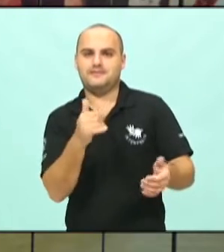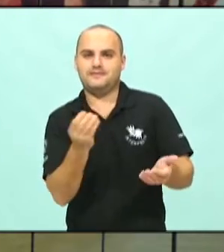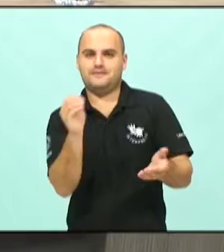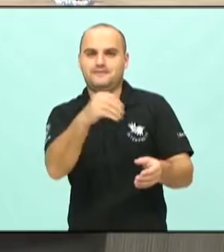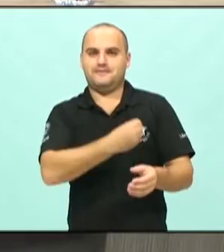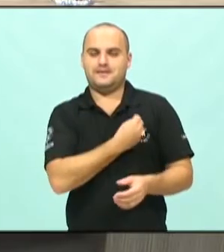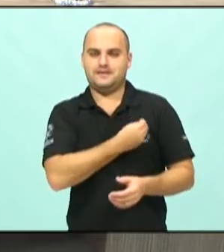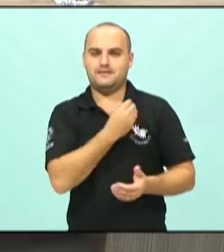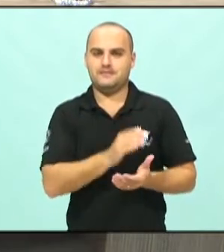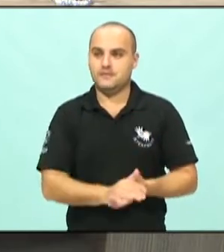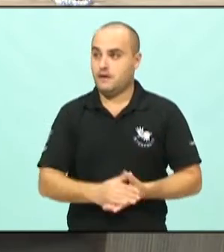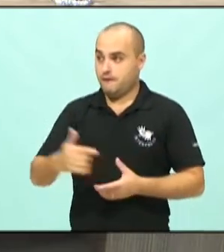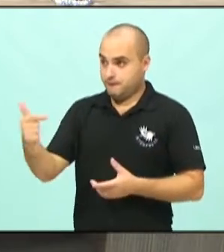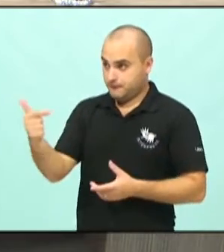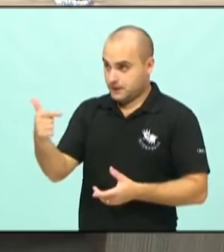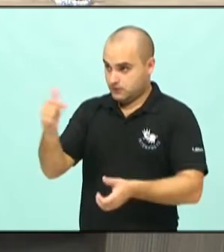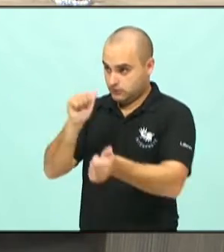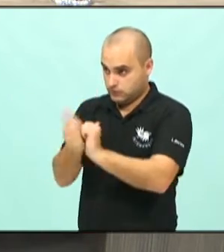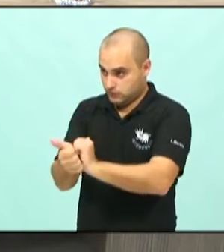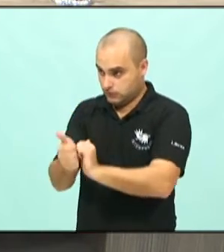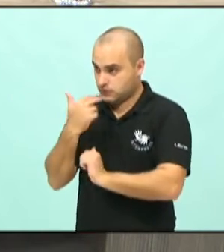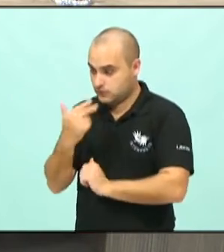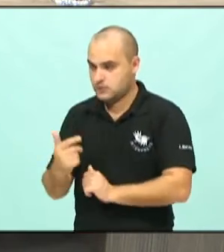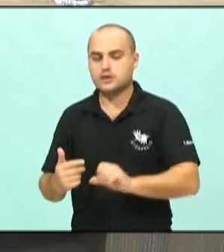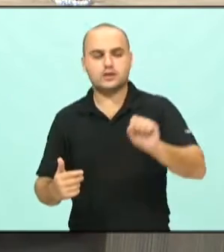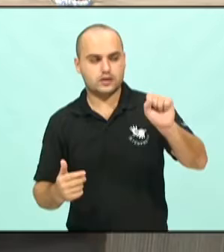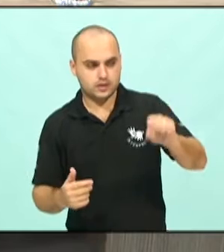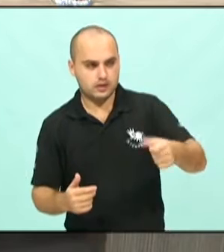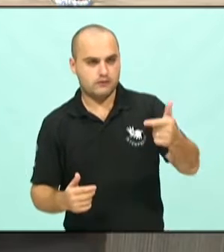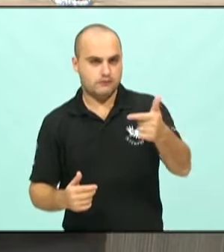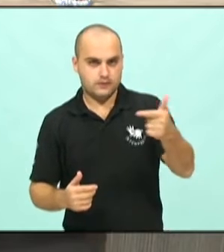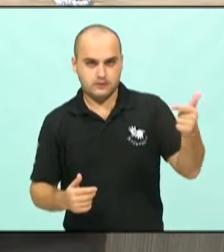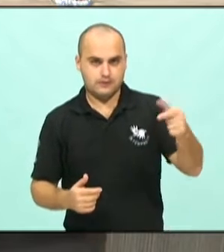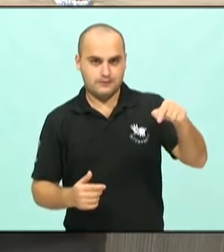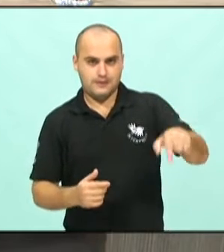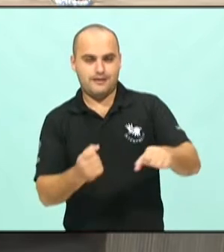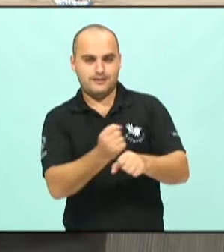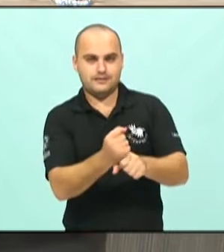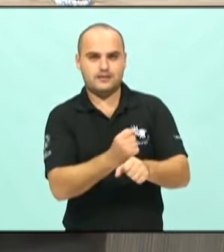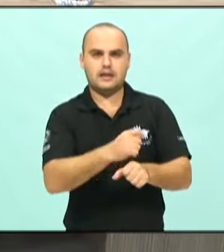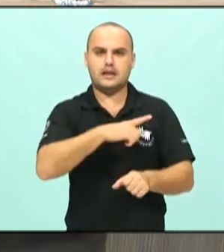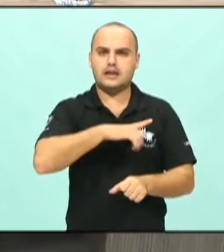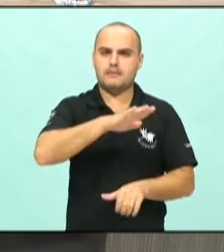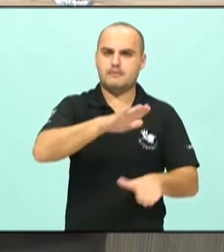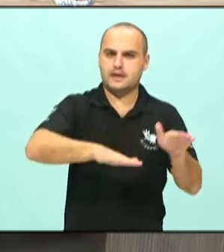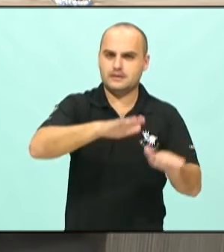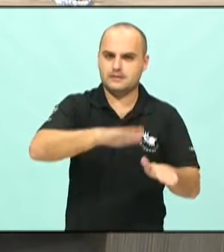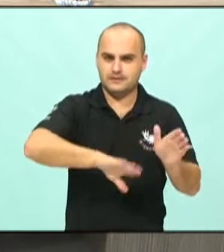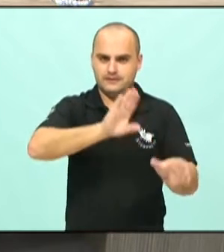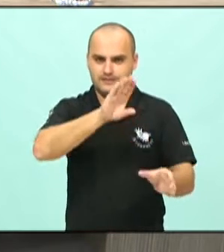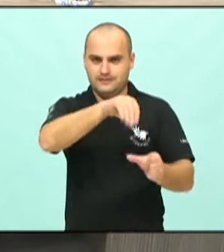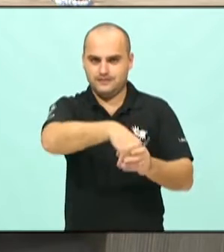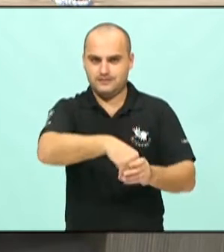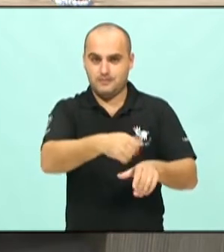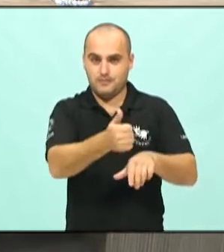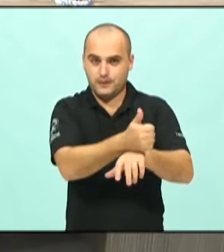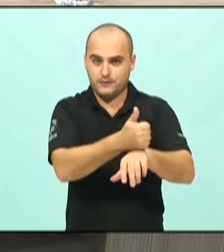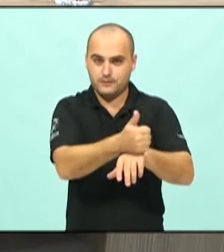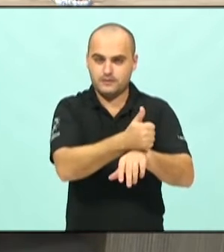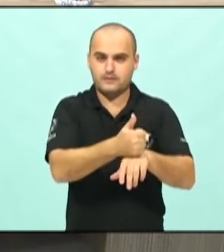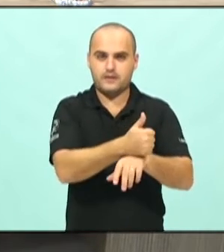chamou. 22 modalidades. 22 modalidades foram contempladas esse ano. Nós temos aproximadamente dentro do quadro técnico de